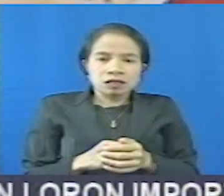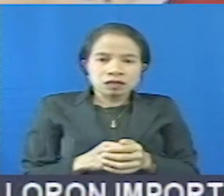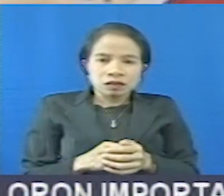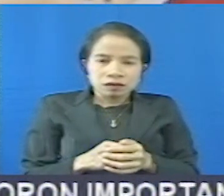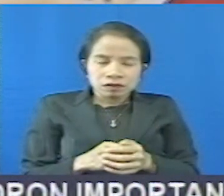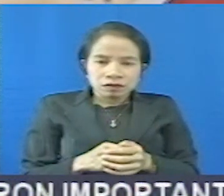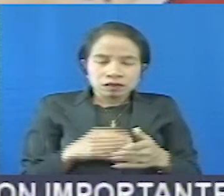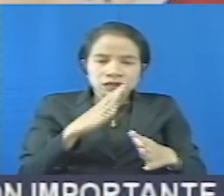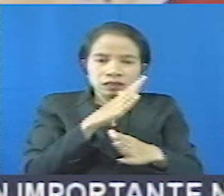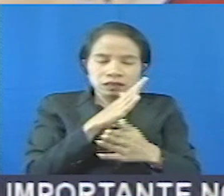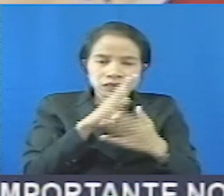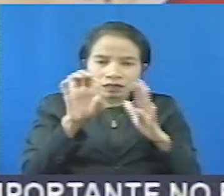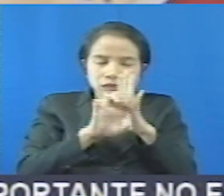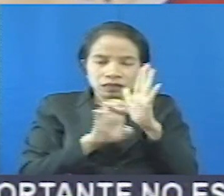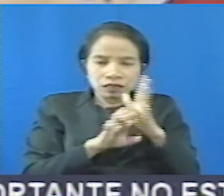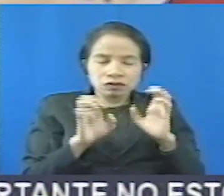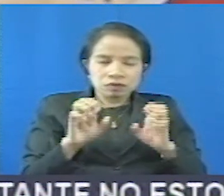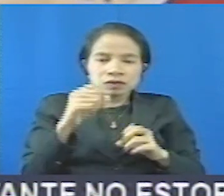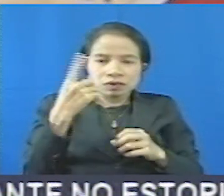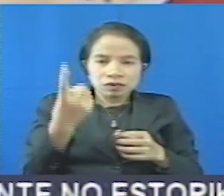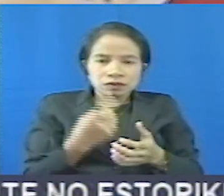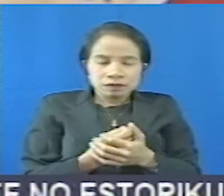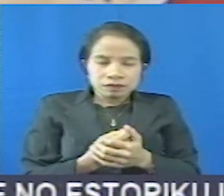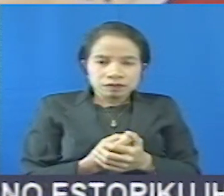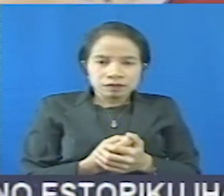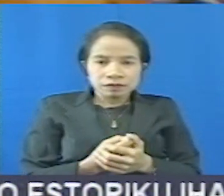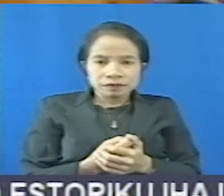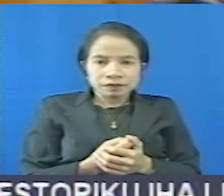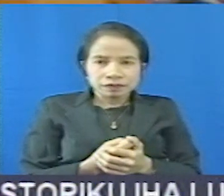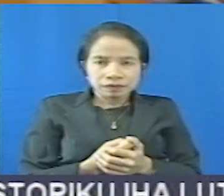fase de estado de emergência da Alassane-Lu Resignida.